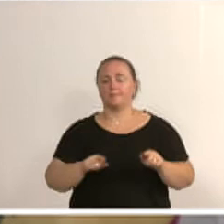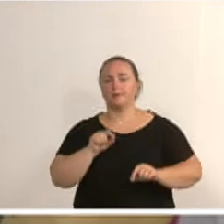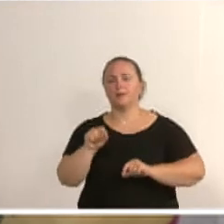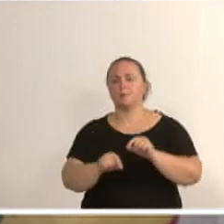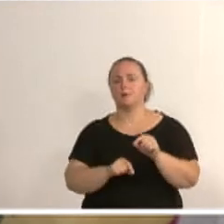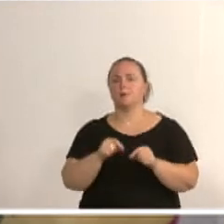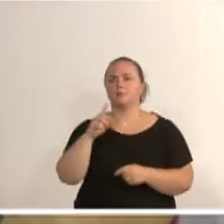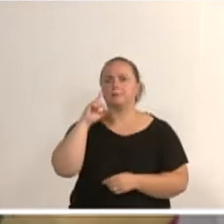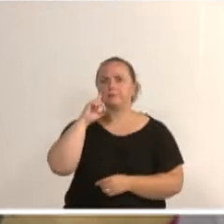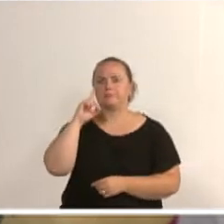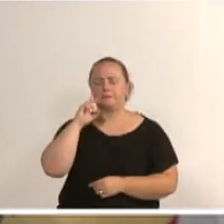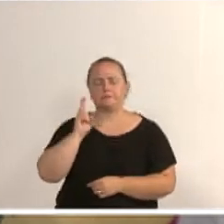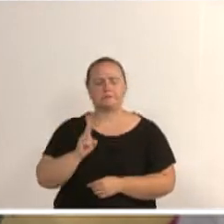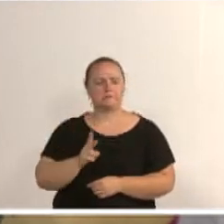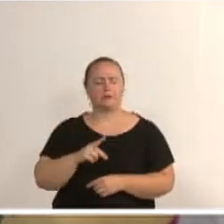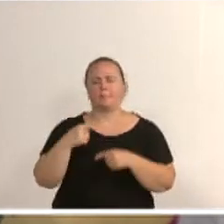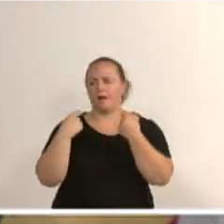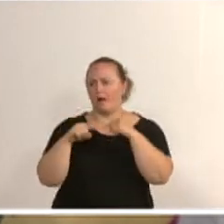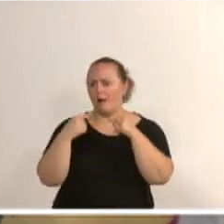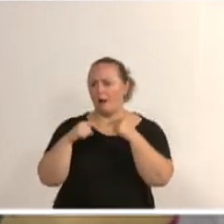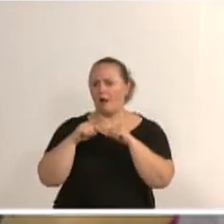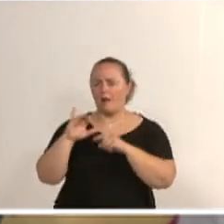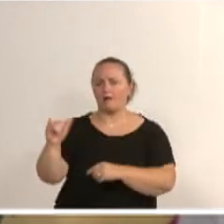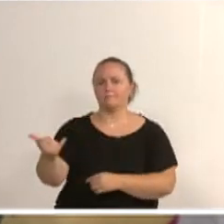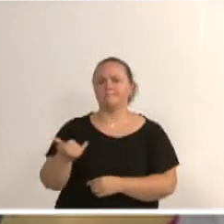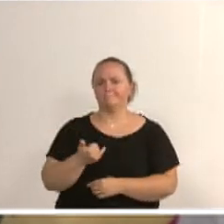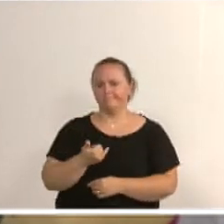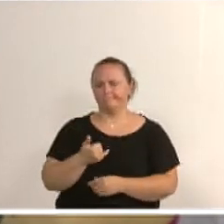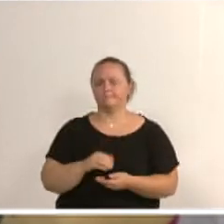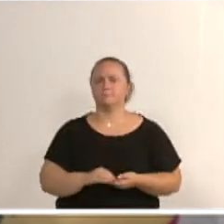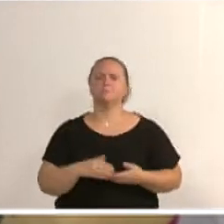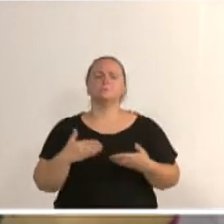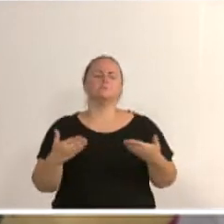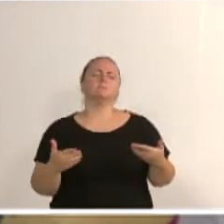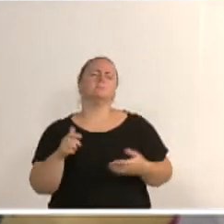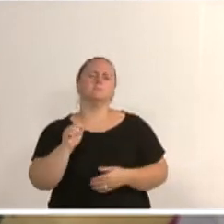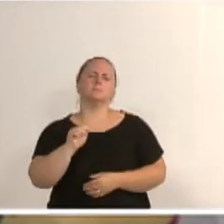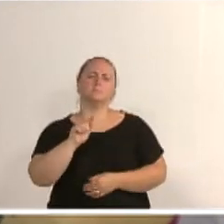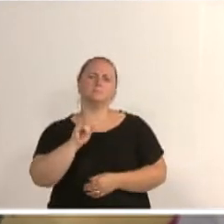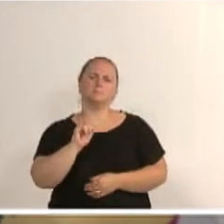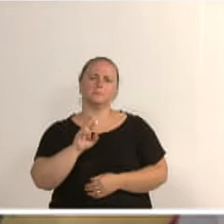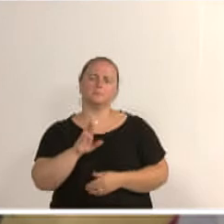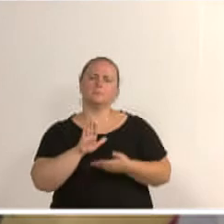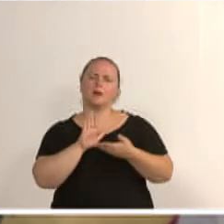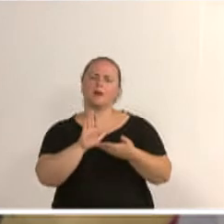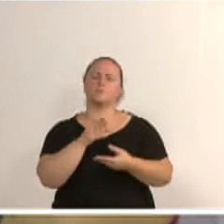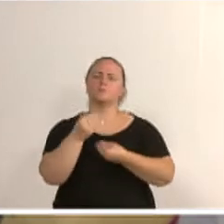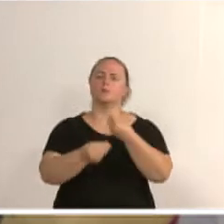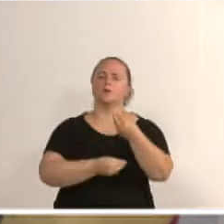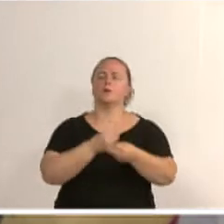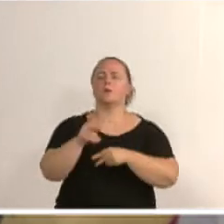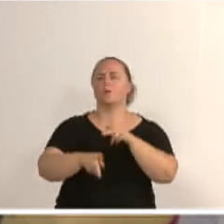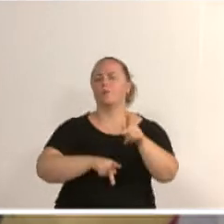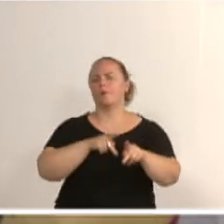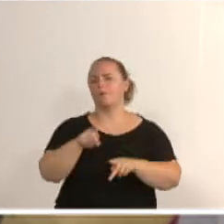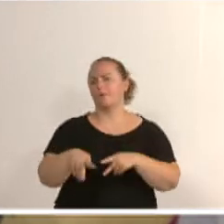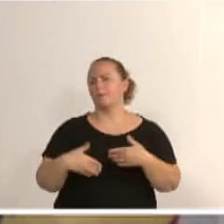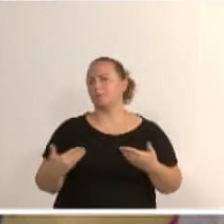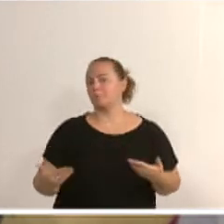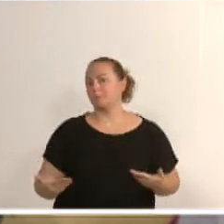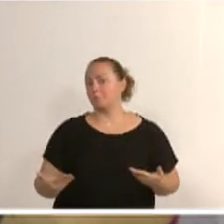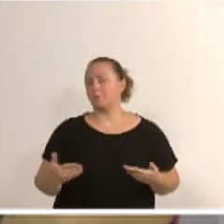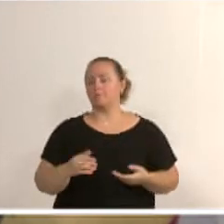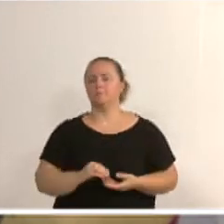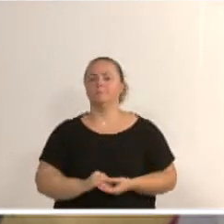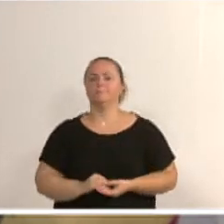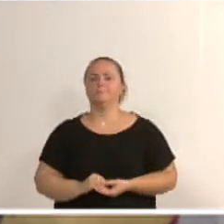reclamações diversas? Outra pergunta, o que a AGIR vai fazer em prol do povo, dos trabalhadores e usuários de fato? Por fim,